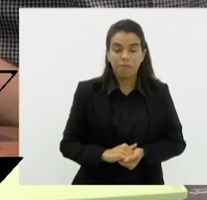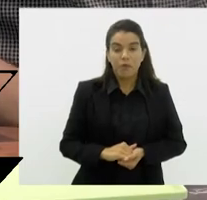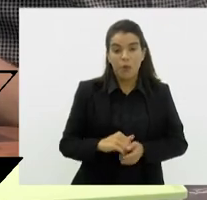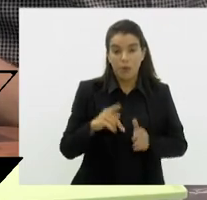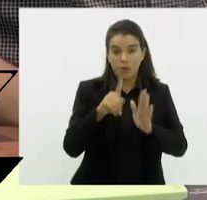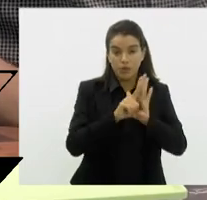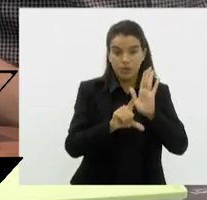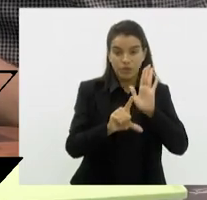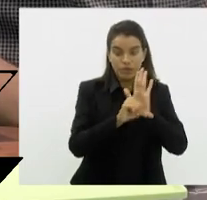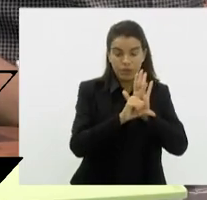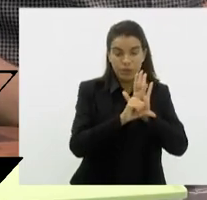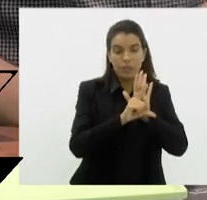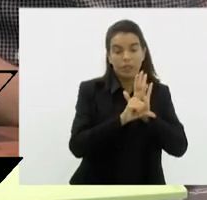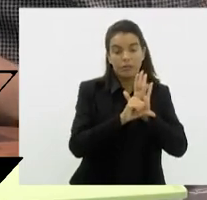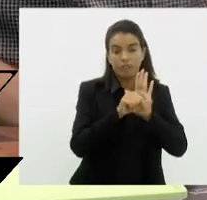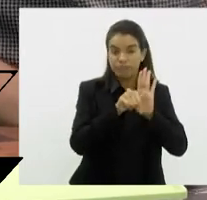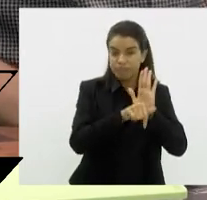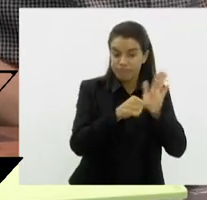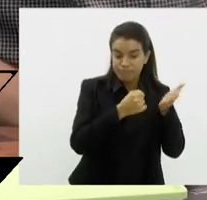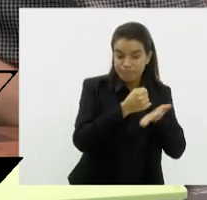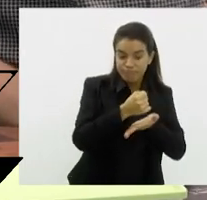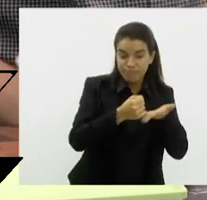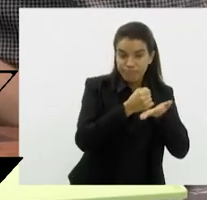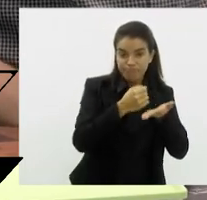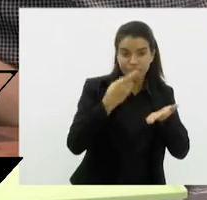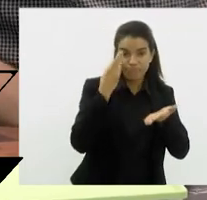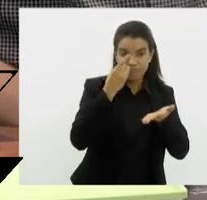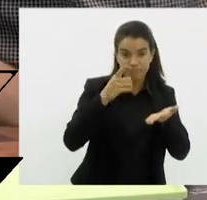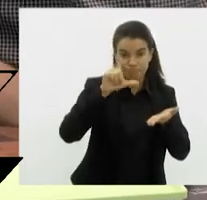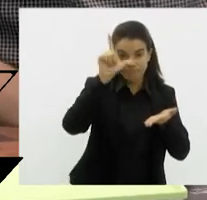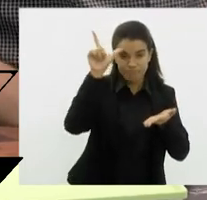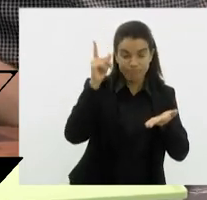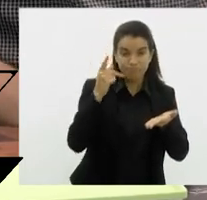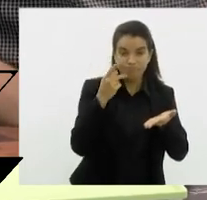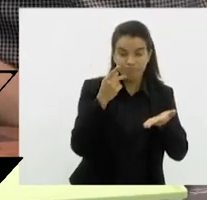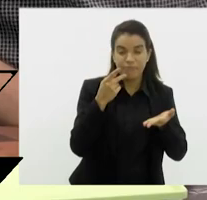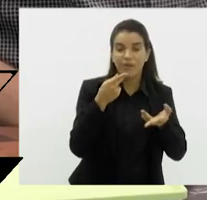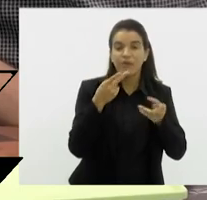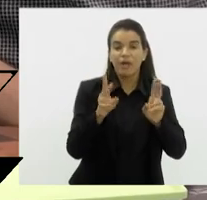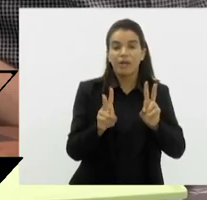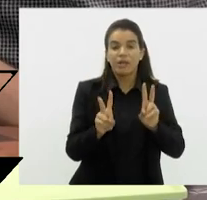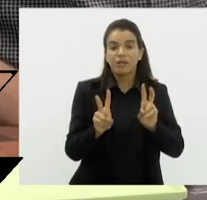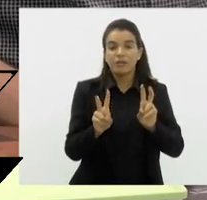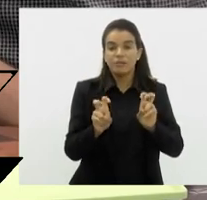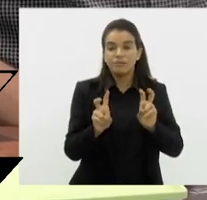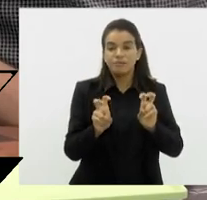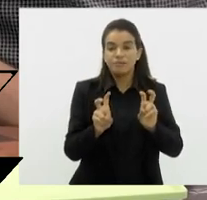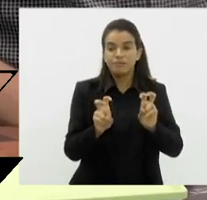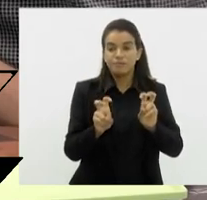PL básico do deputado Luiz Paulo, ele fala...